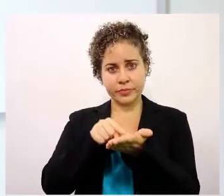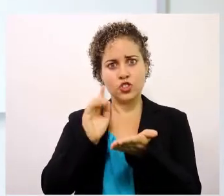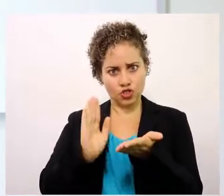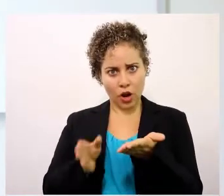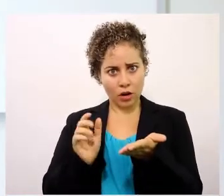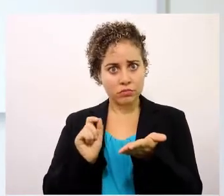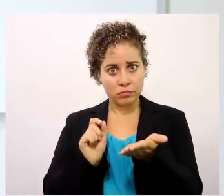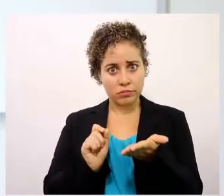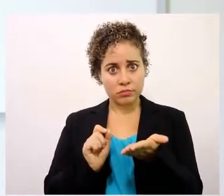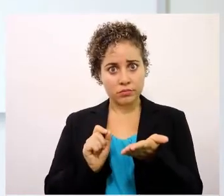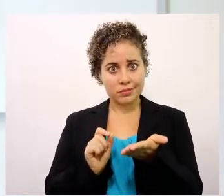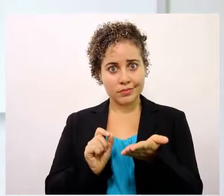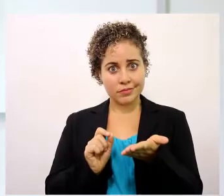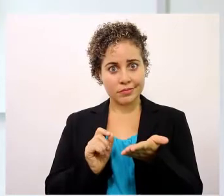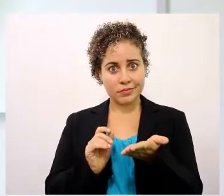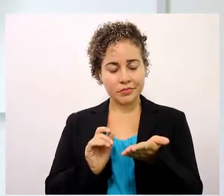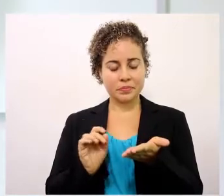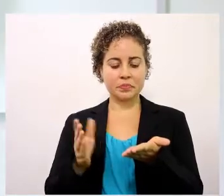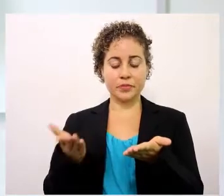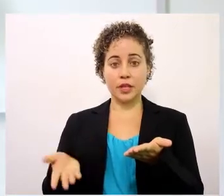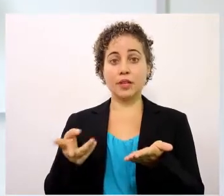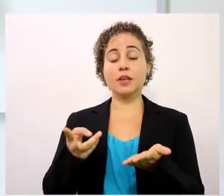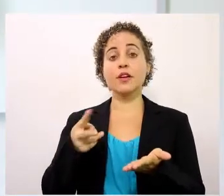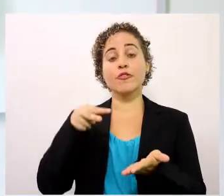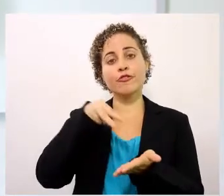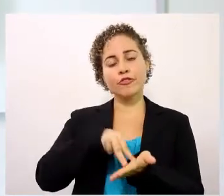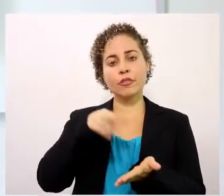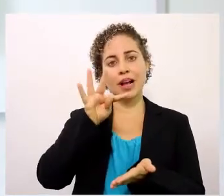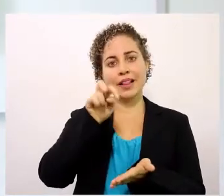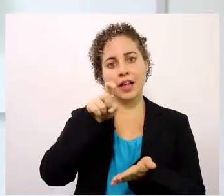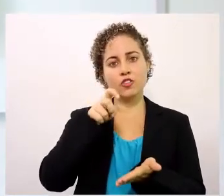Calculou? Taxa de frequência